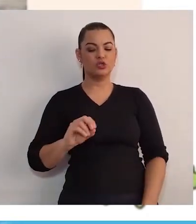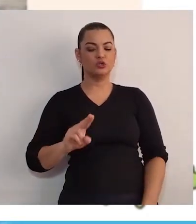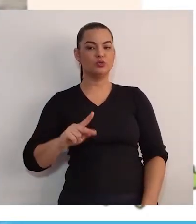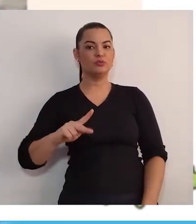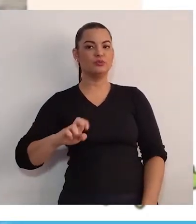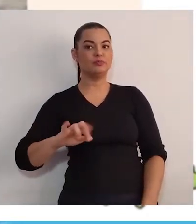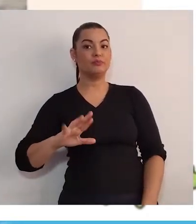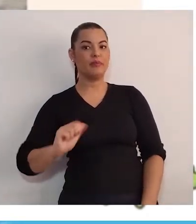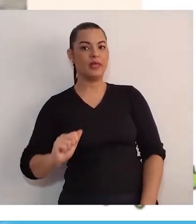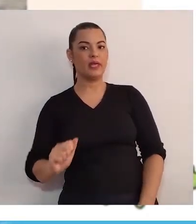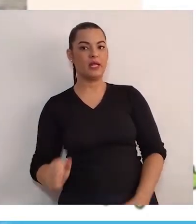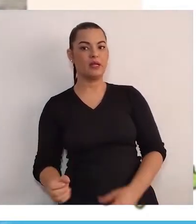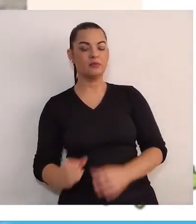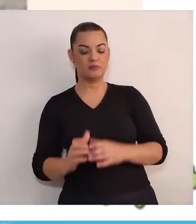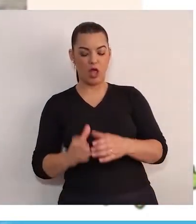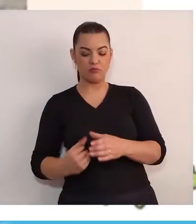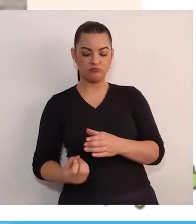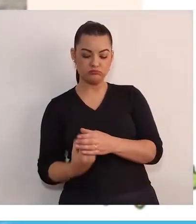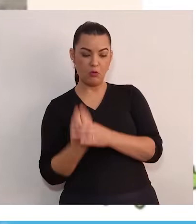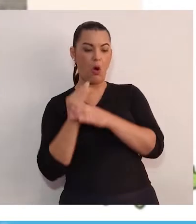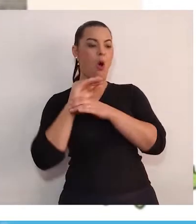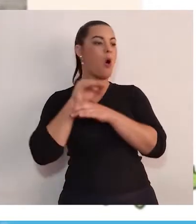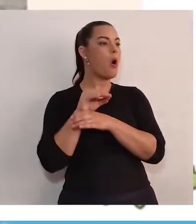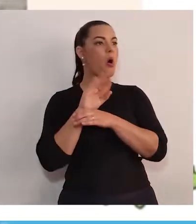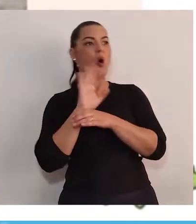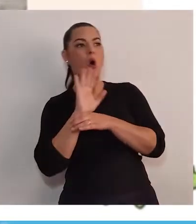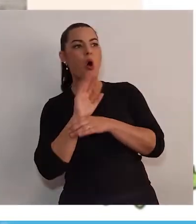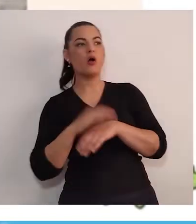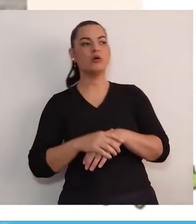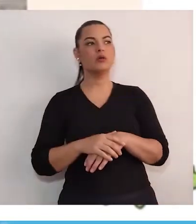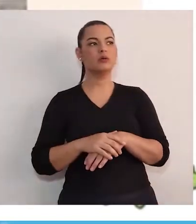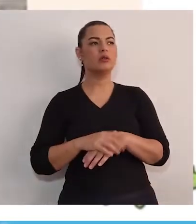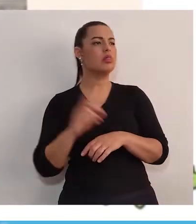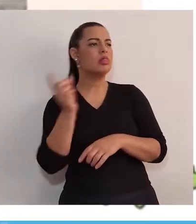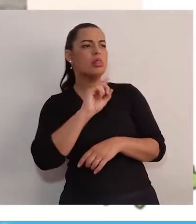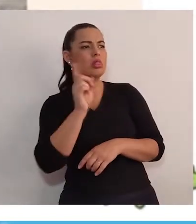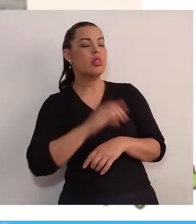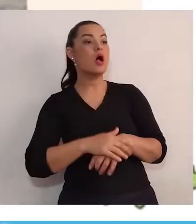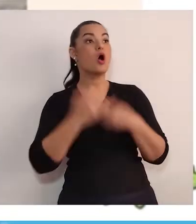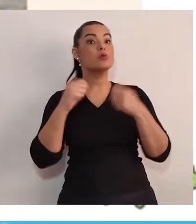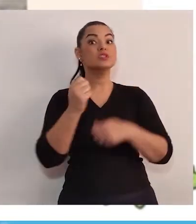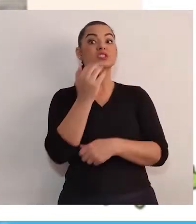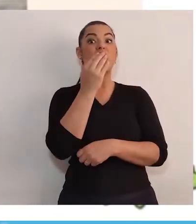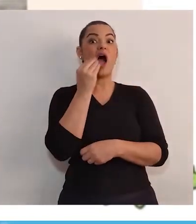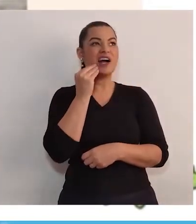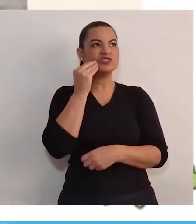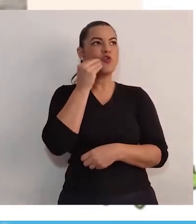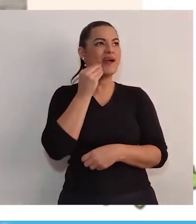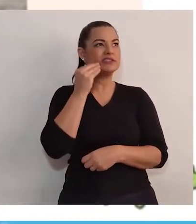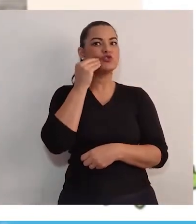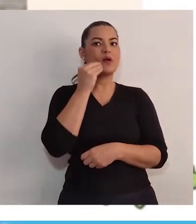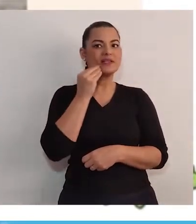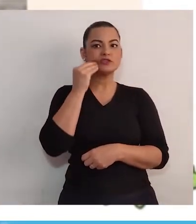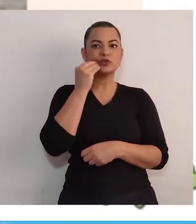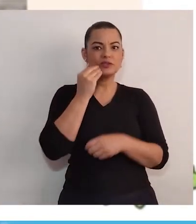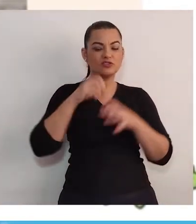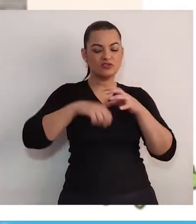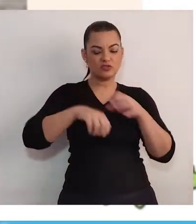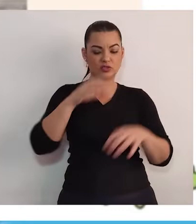buraco ali, bem pertinho. Que nada! Mastigue raiz forte que vai ficar